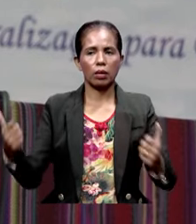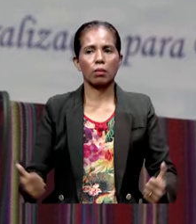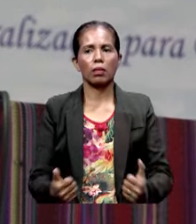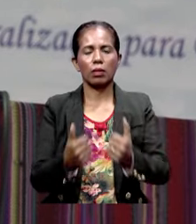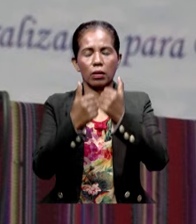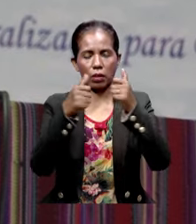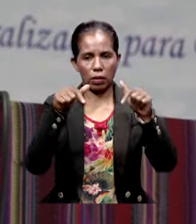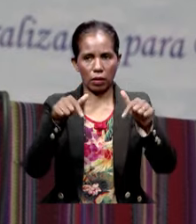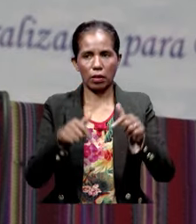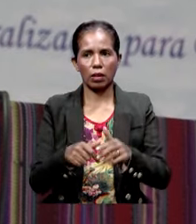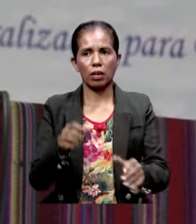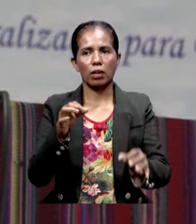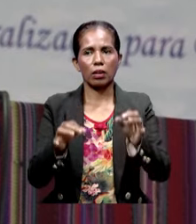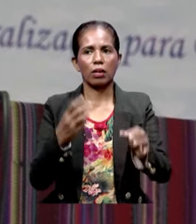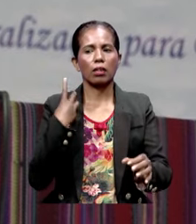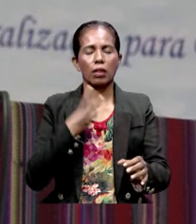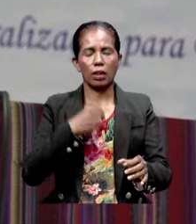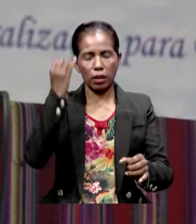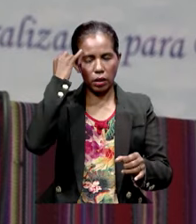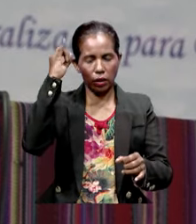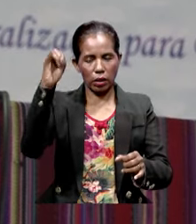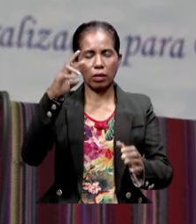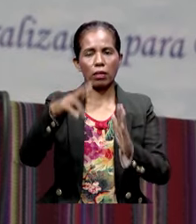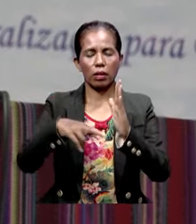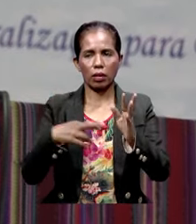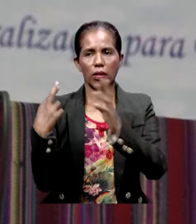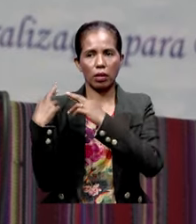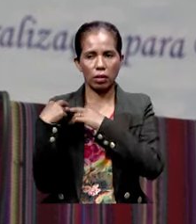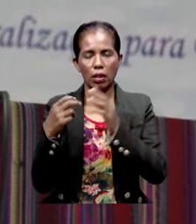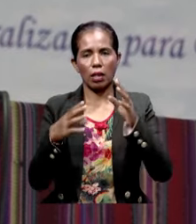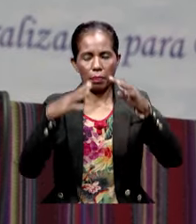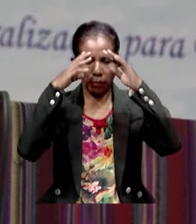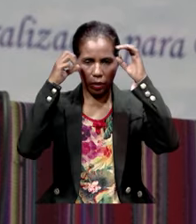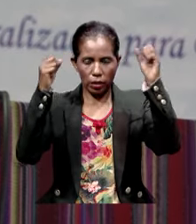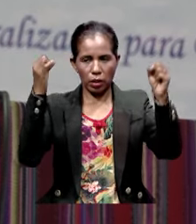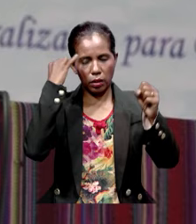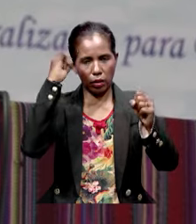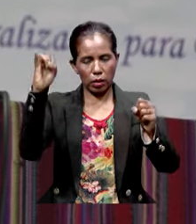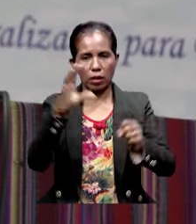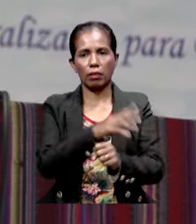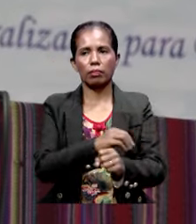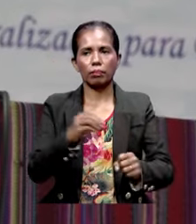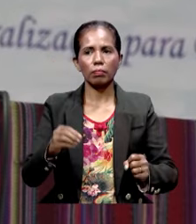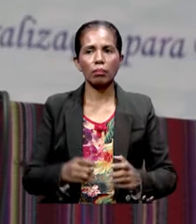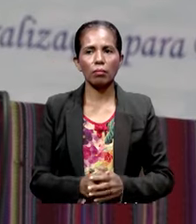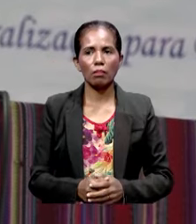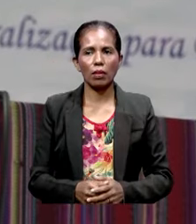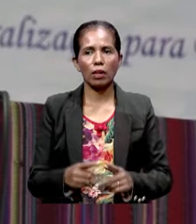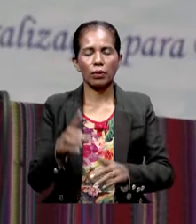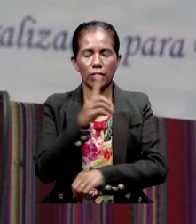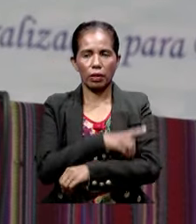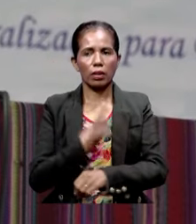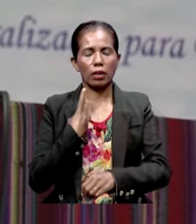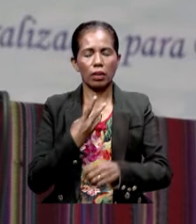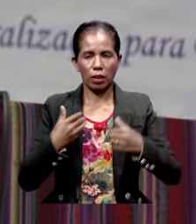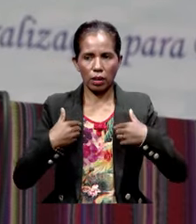Itané. Significa que tinha no poder local, e tinha presidente, e tinha Assembleia. Ora, se nem tinha